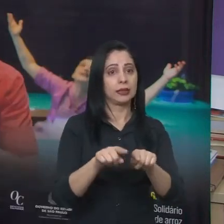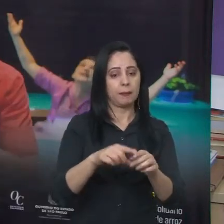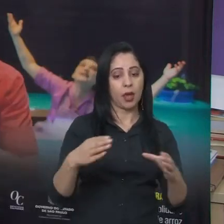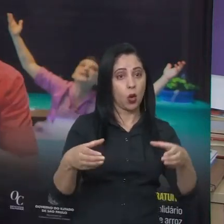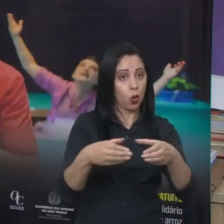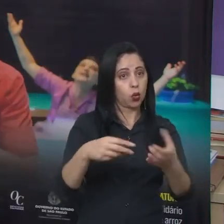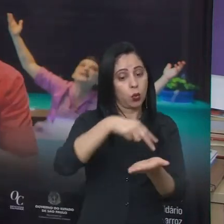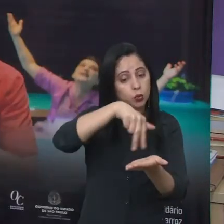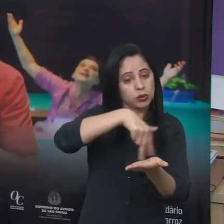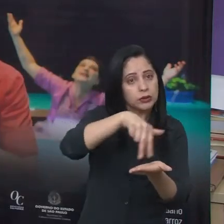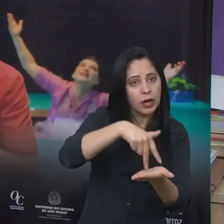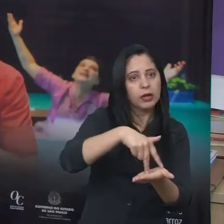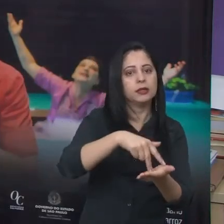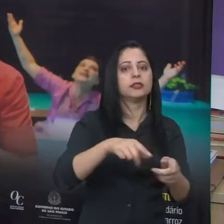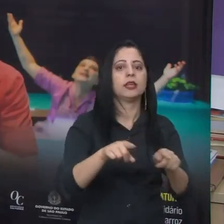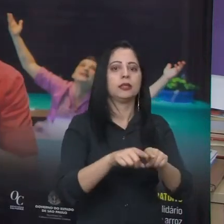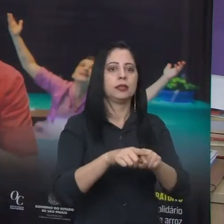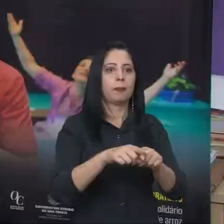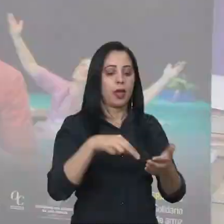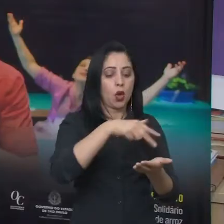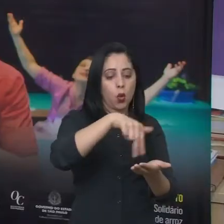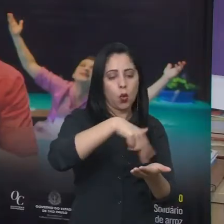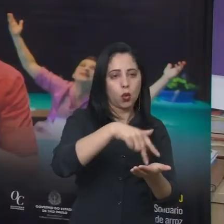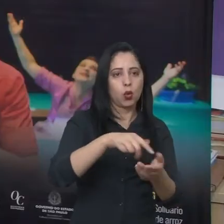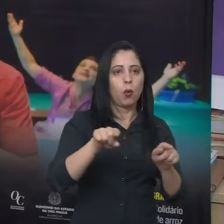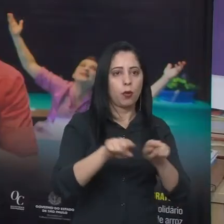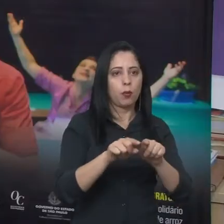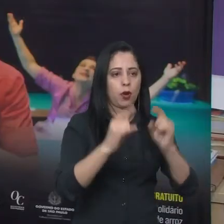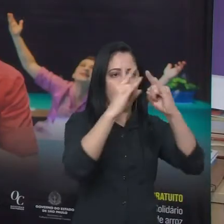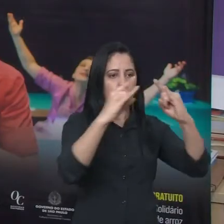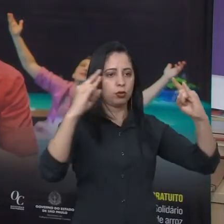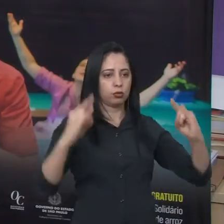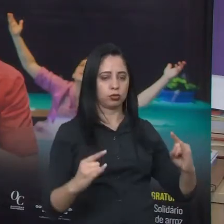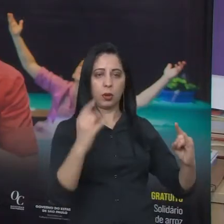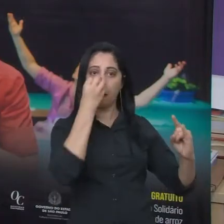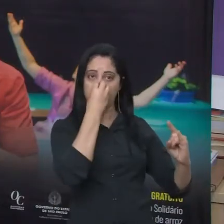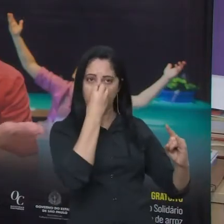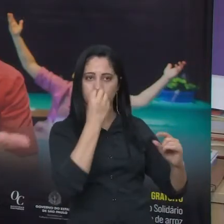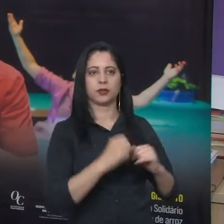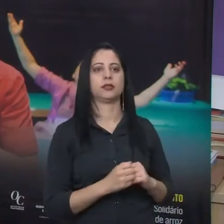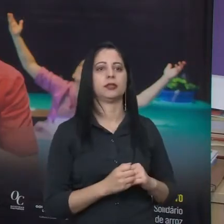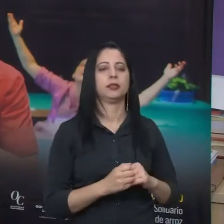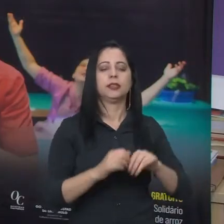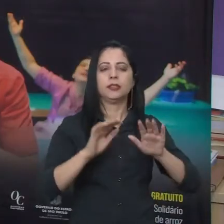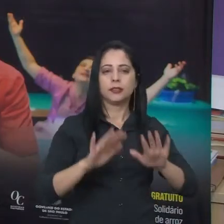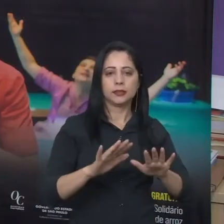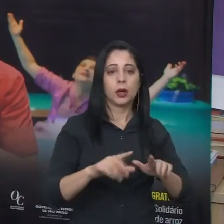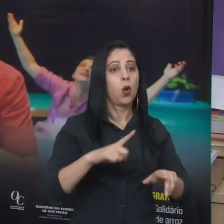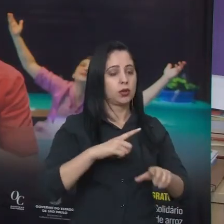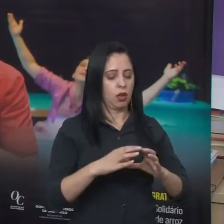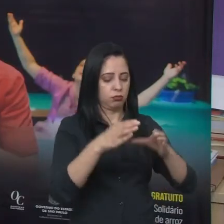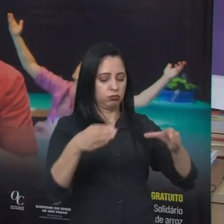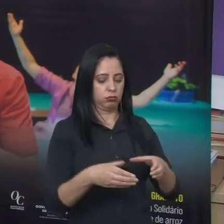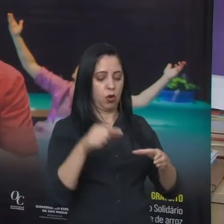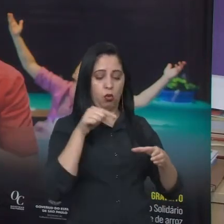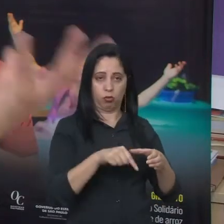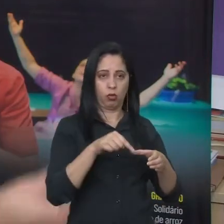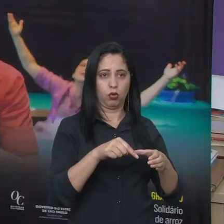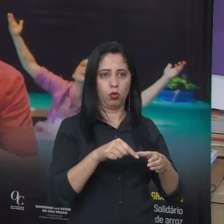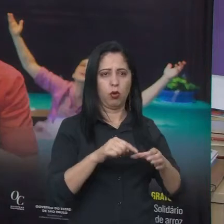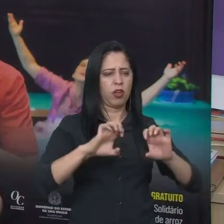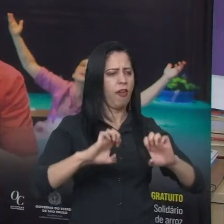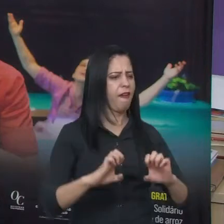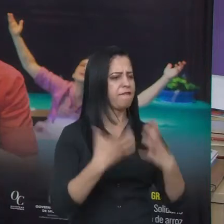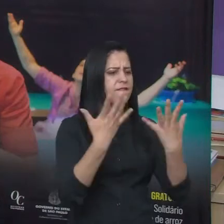companhia de dança de São José e o núcleo de circo. E pensando nisso, a parte de difusão, que é o outro núcleo, nós temos